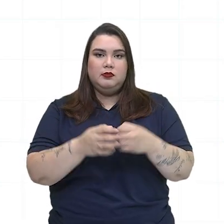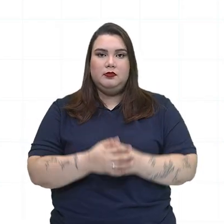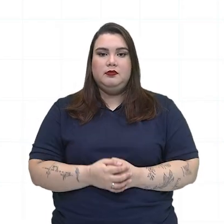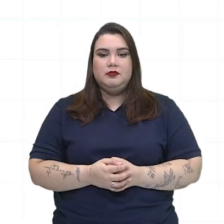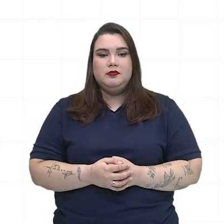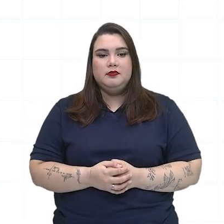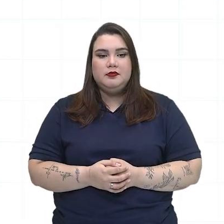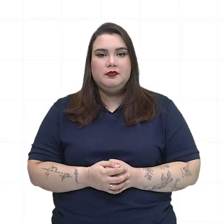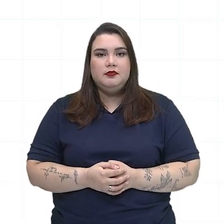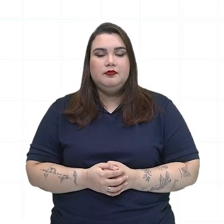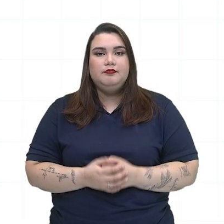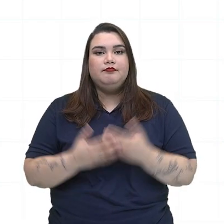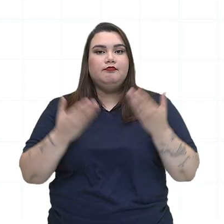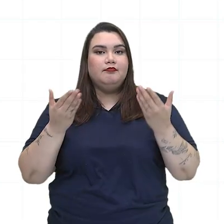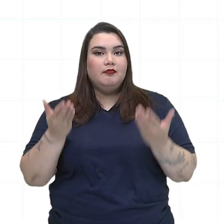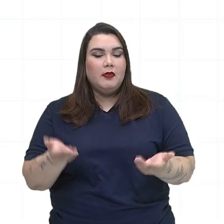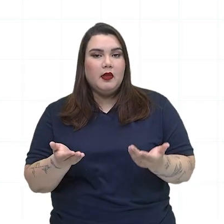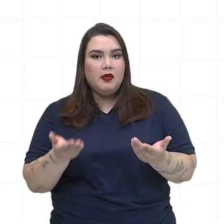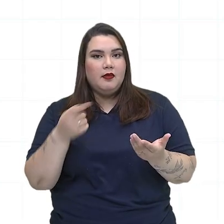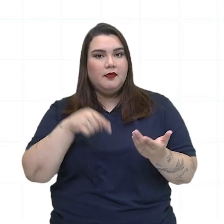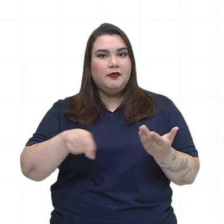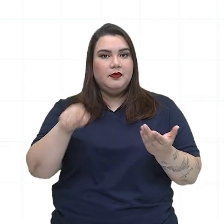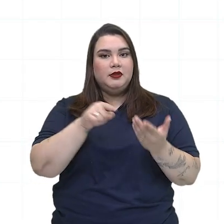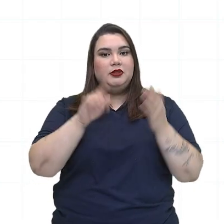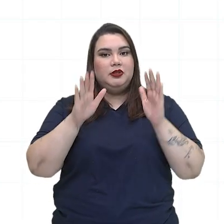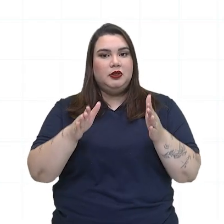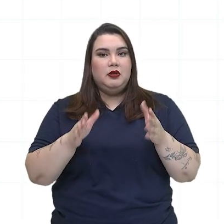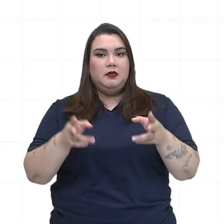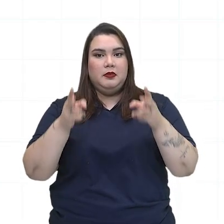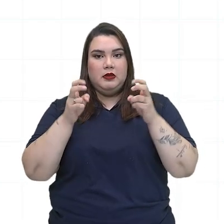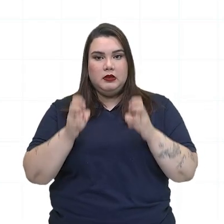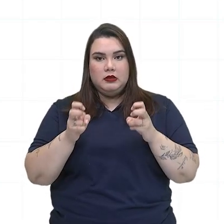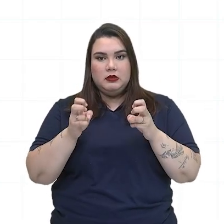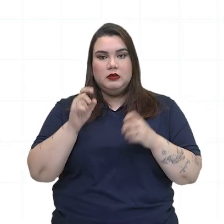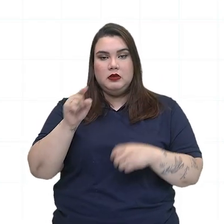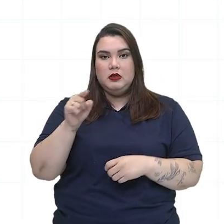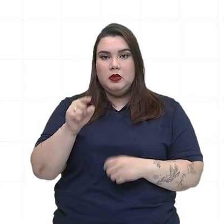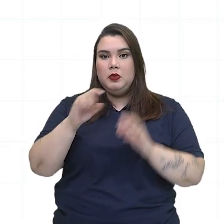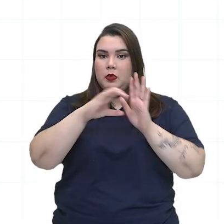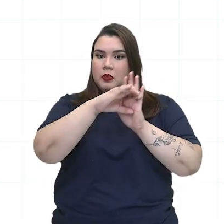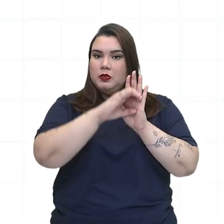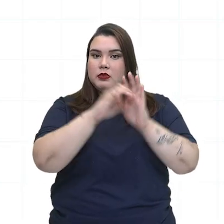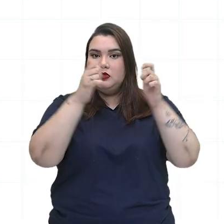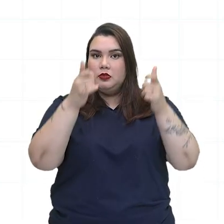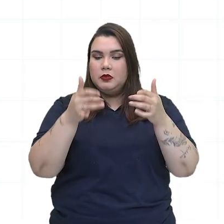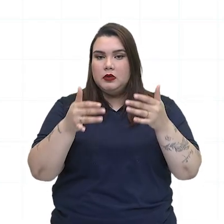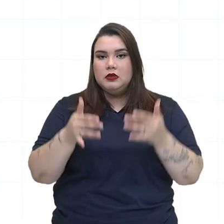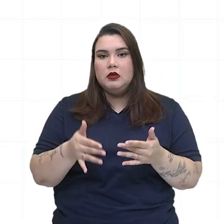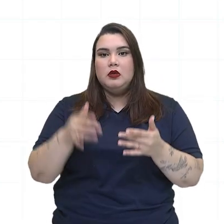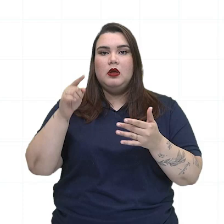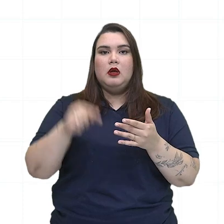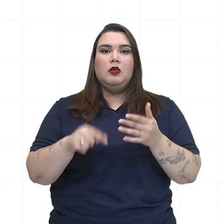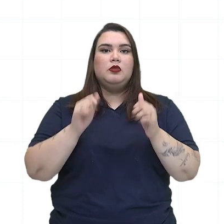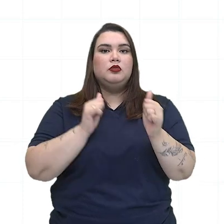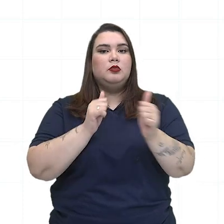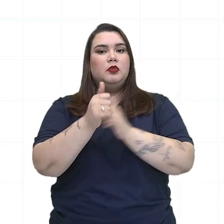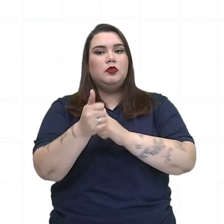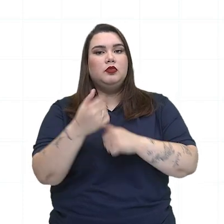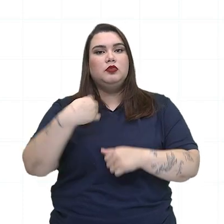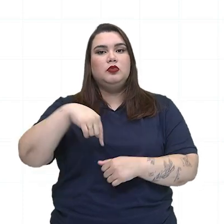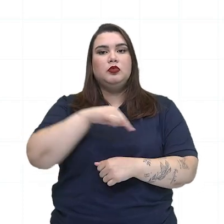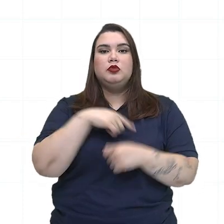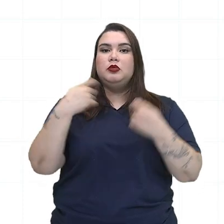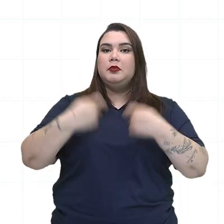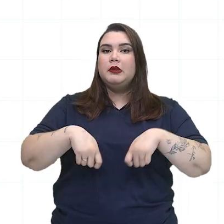como vocês já viram aí no nosso conceito, são aqueles esportes onde a gente precisa atingir